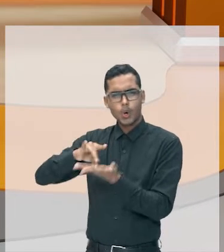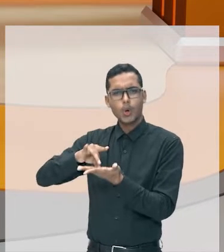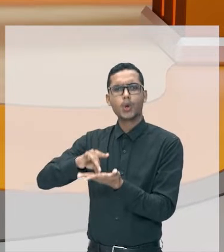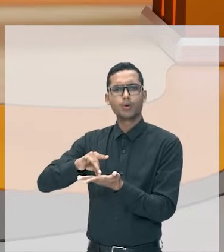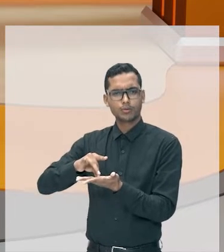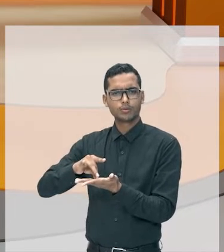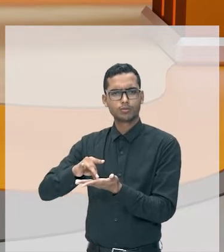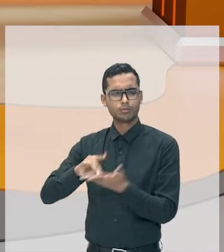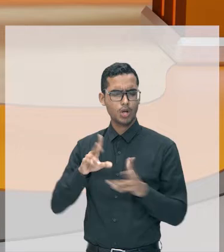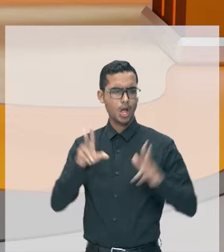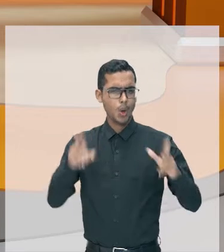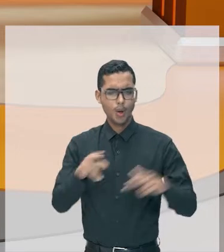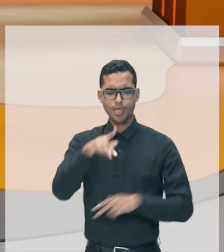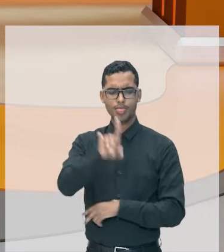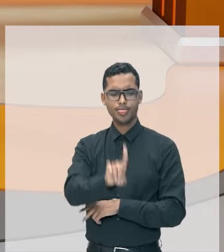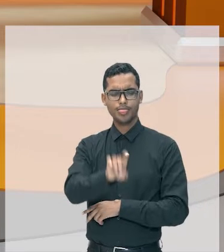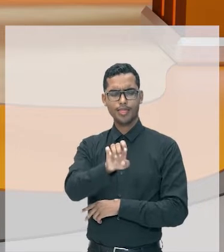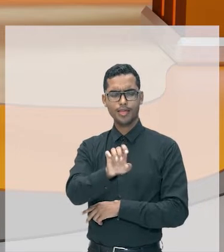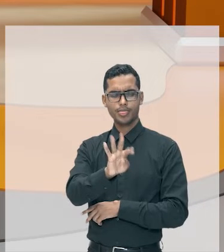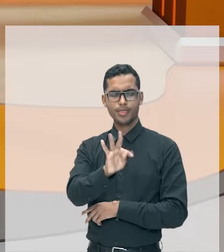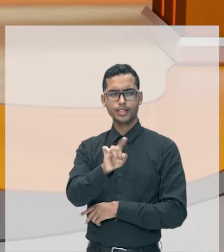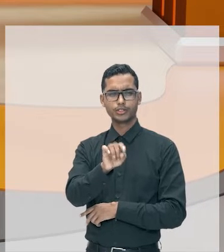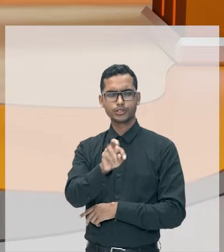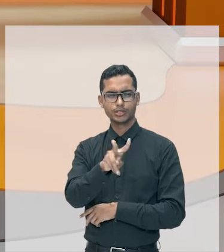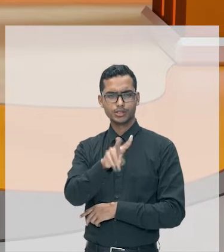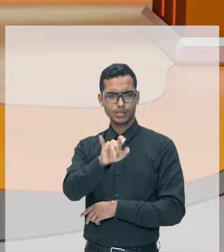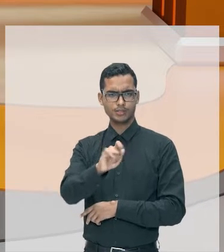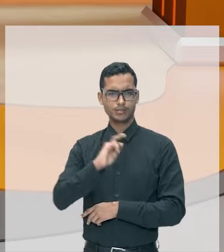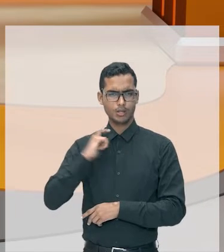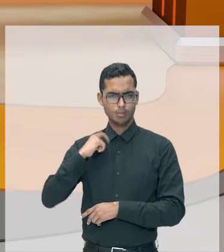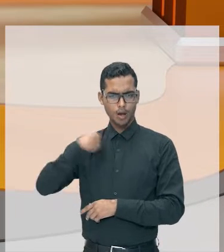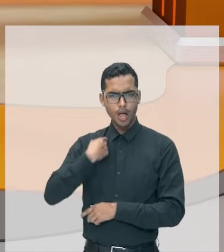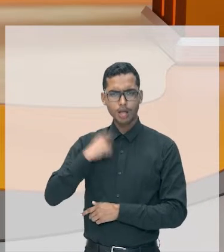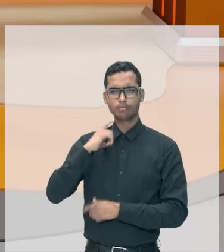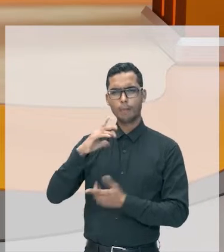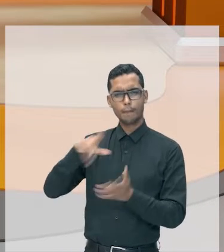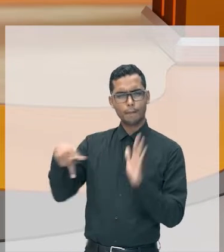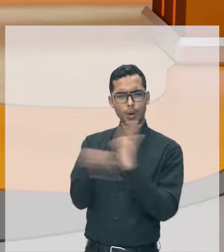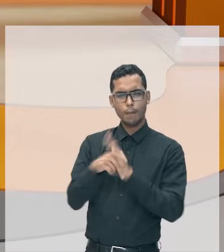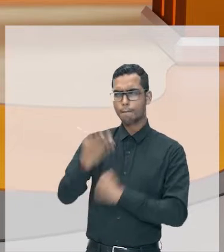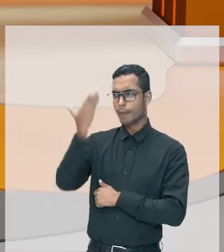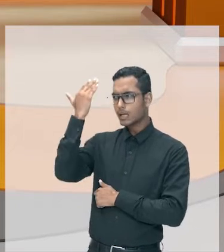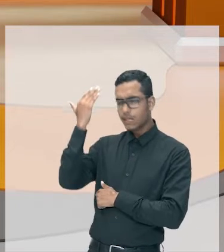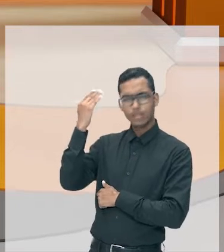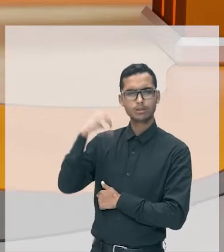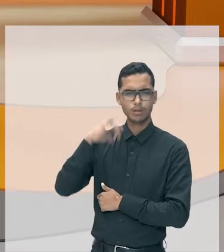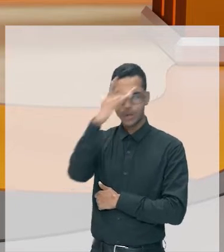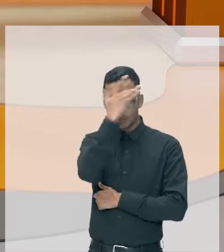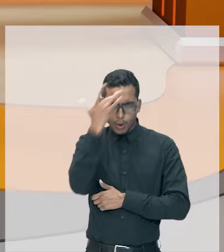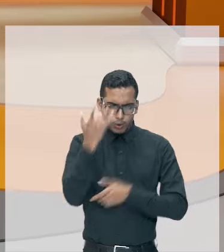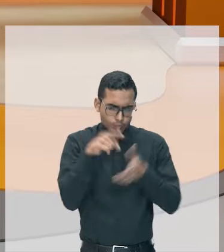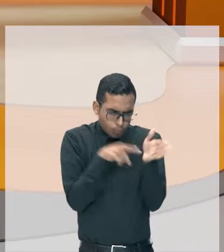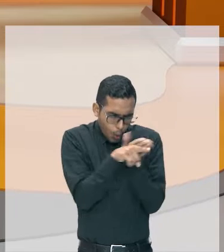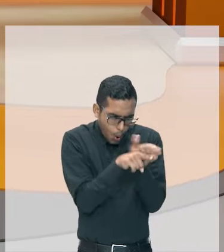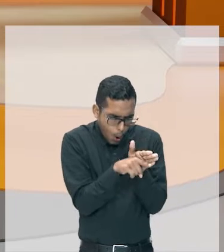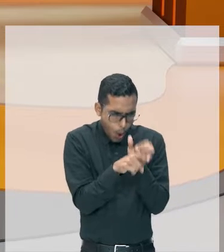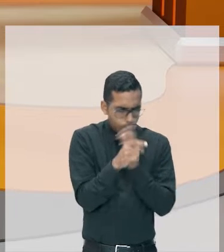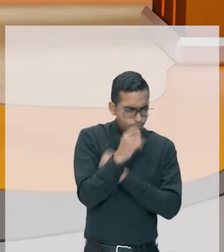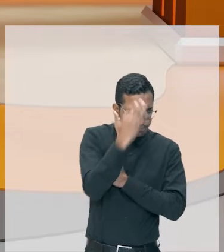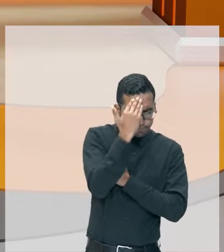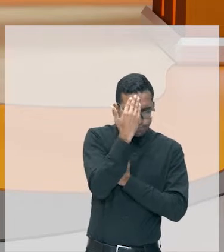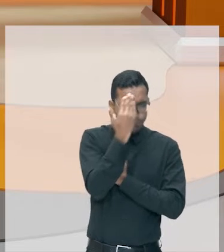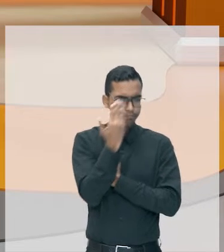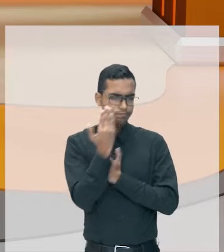tipo detetive mesmo, só que do passado, das coisas que aconteceram e o que levaram aquelas coisas a